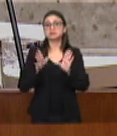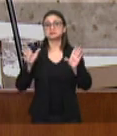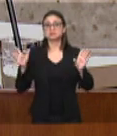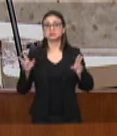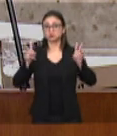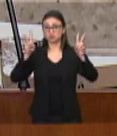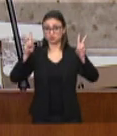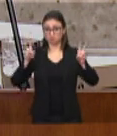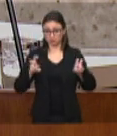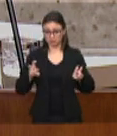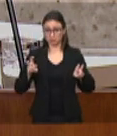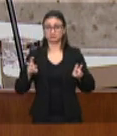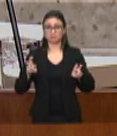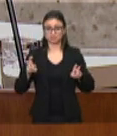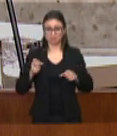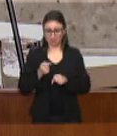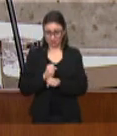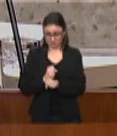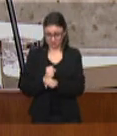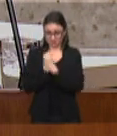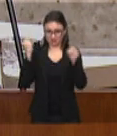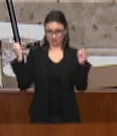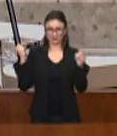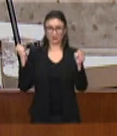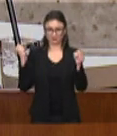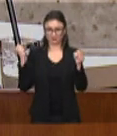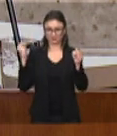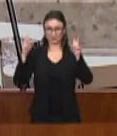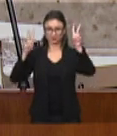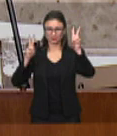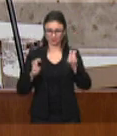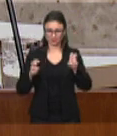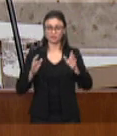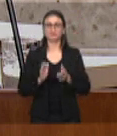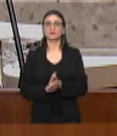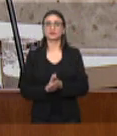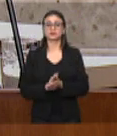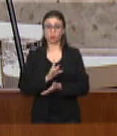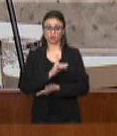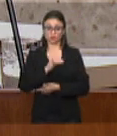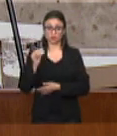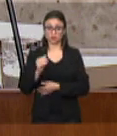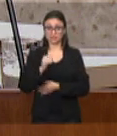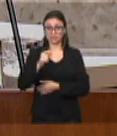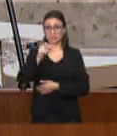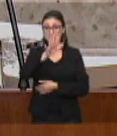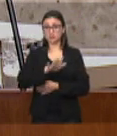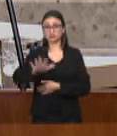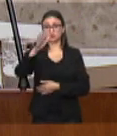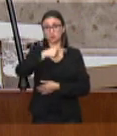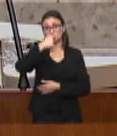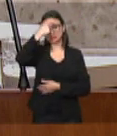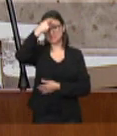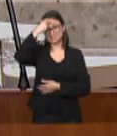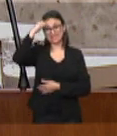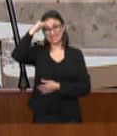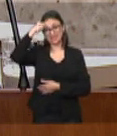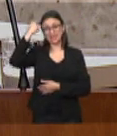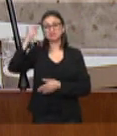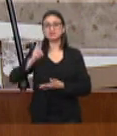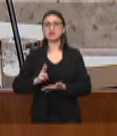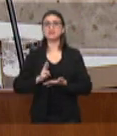abolição. Fecho aspas. E aí eu concluo que, desse modo, o Dia Nacional da Consciência Negra representa a